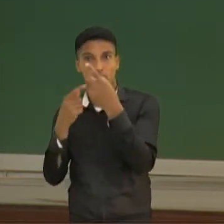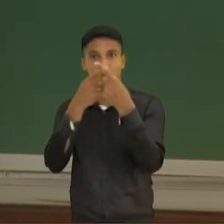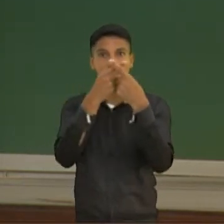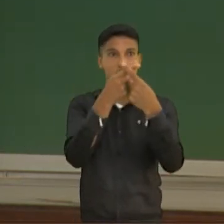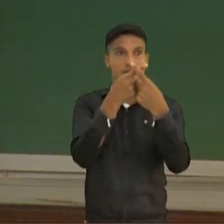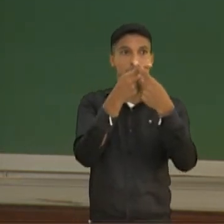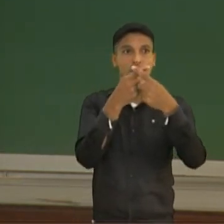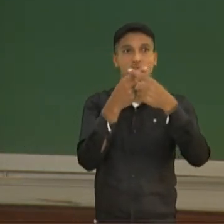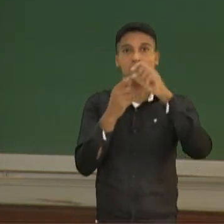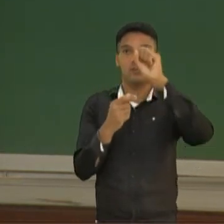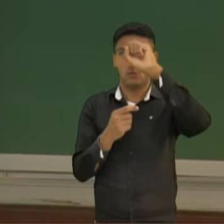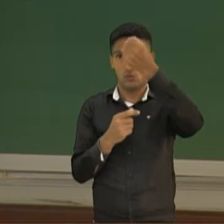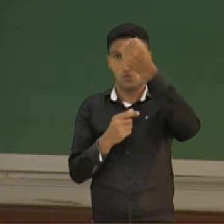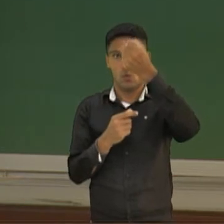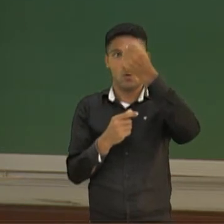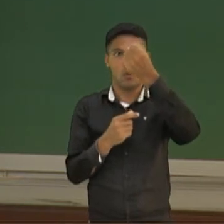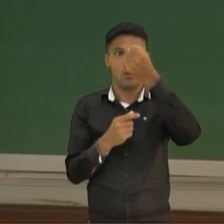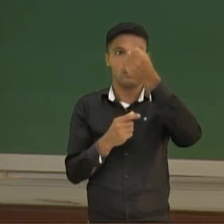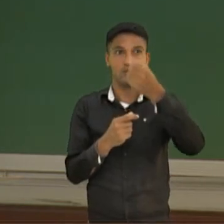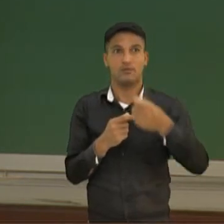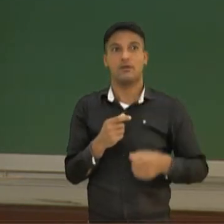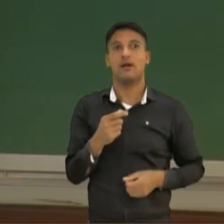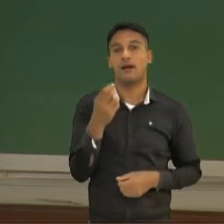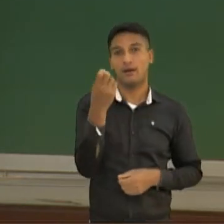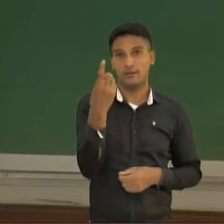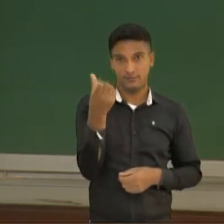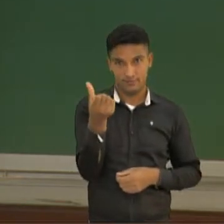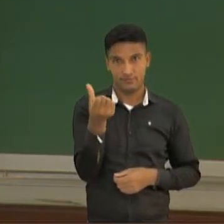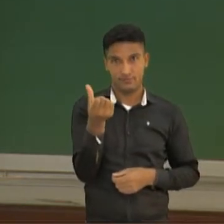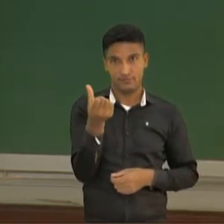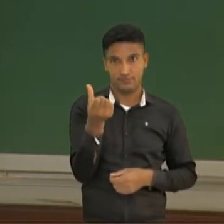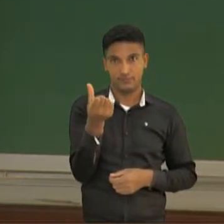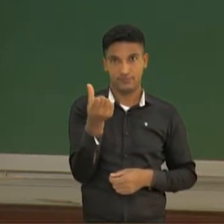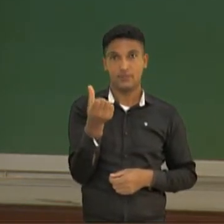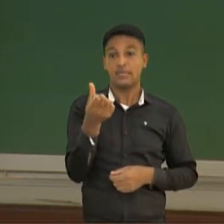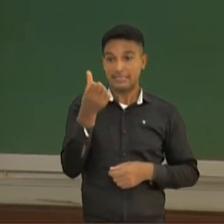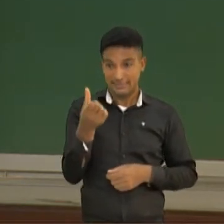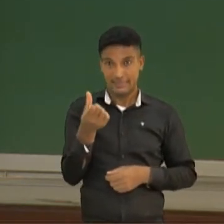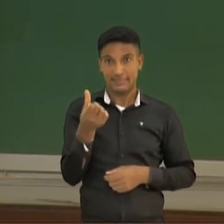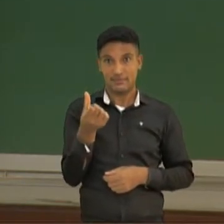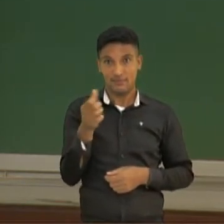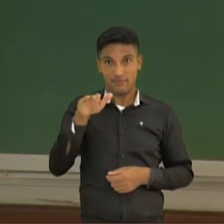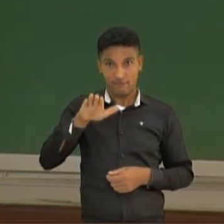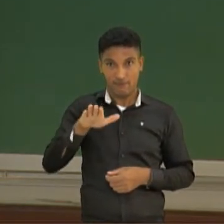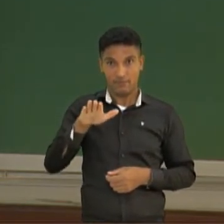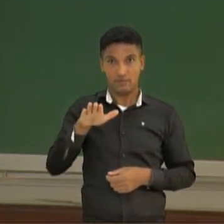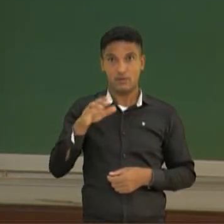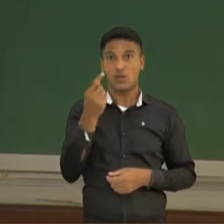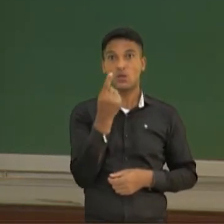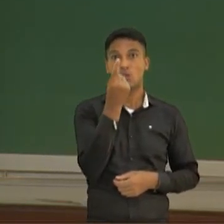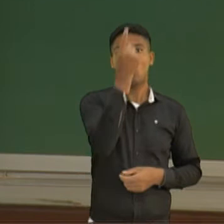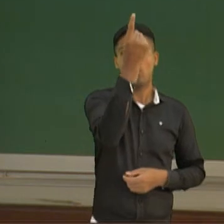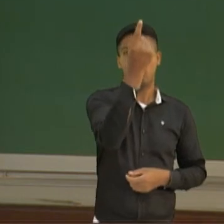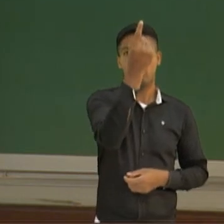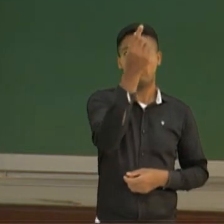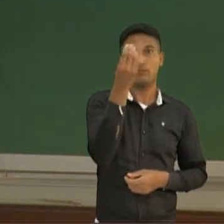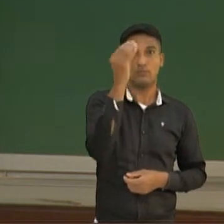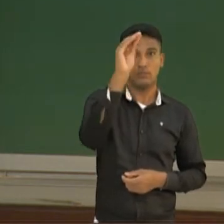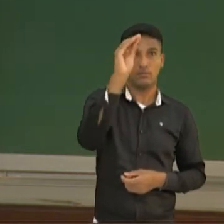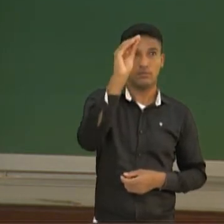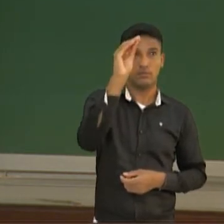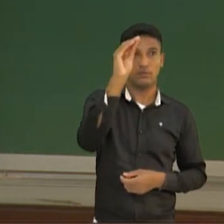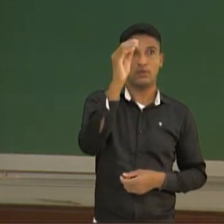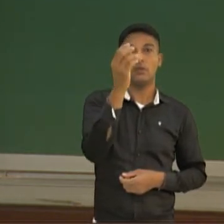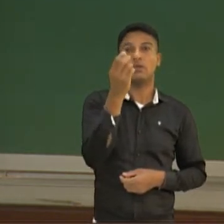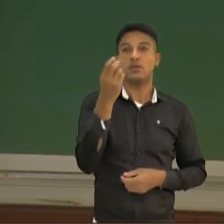vezes o 8, 2 vezes o número 8 vai dar 16. 6 unidades e uma dezena.